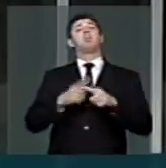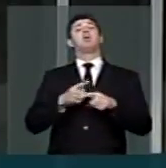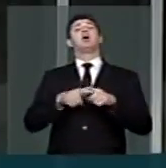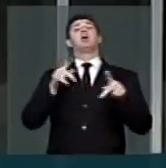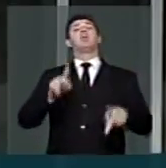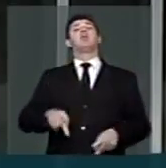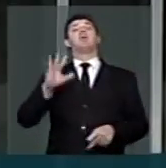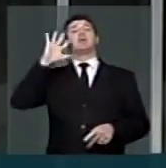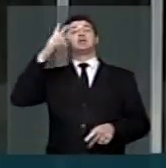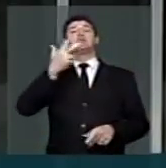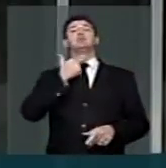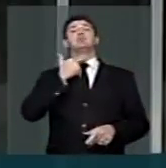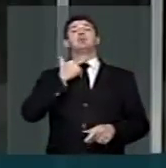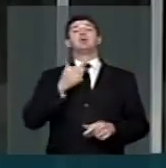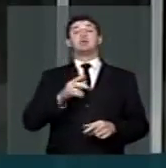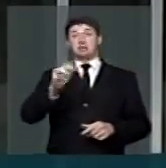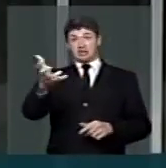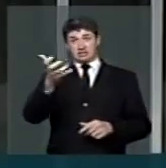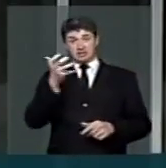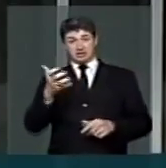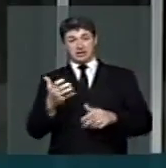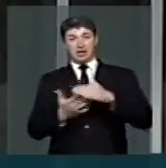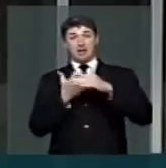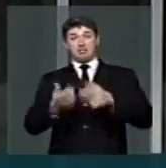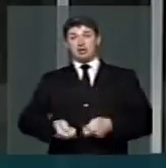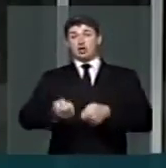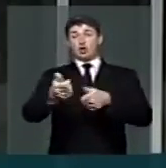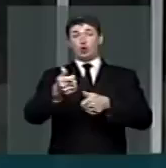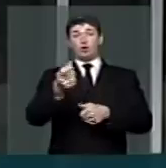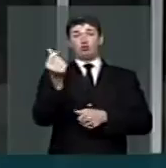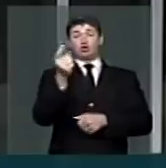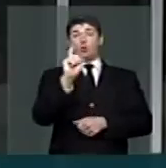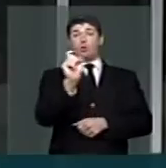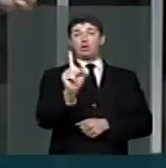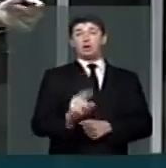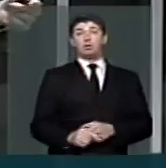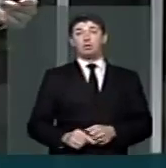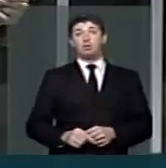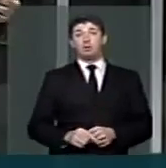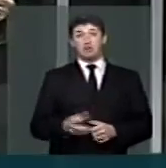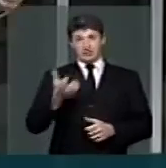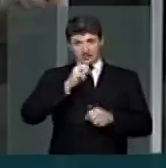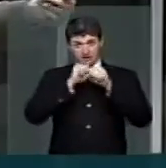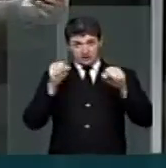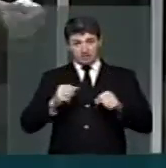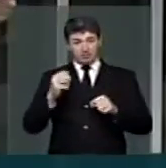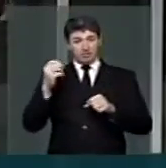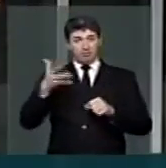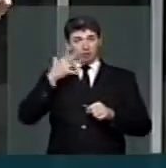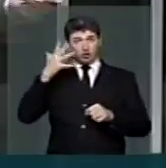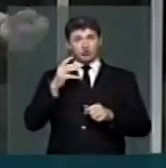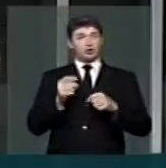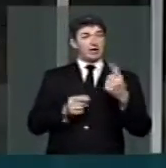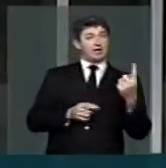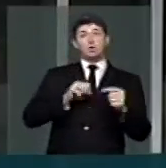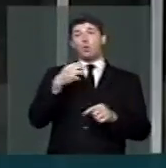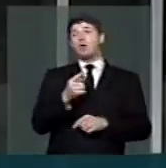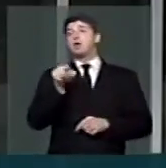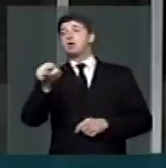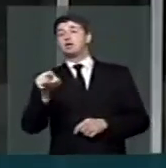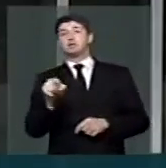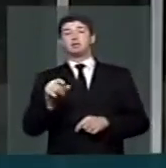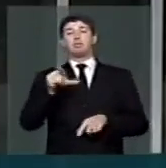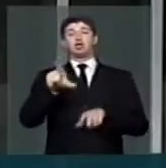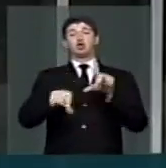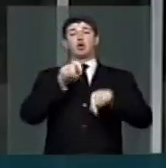não pode decidir se quer que empresas doem dinheiro para a campanha ou não? Se quer o sistema político A ou B para eleger os